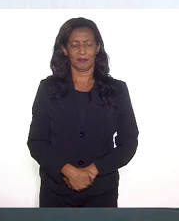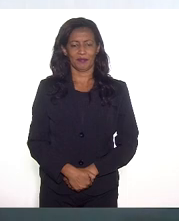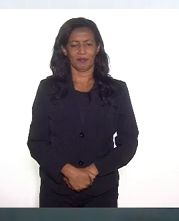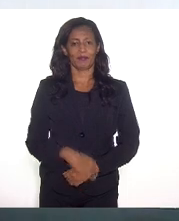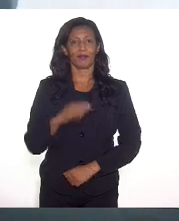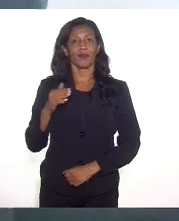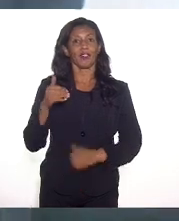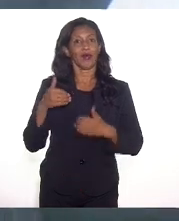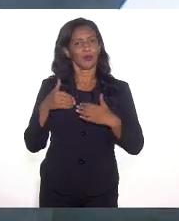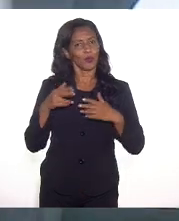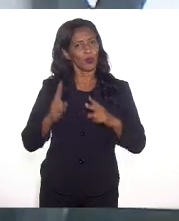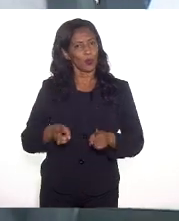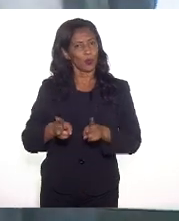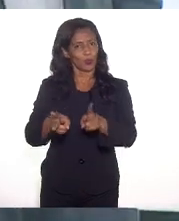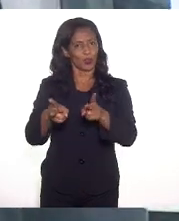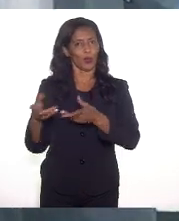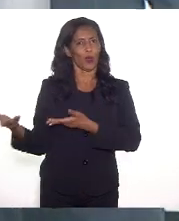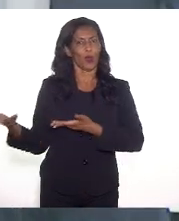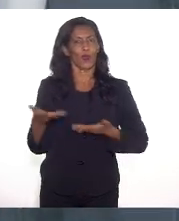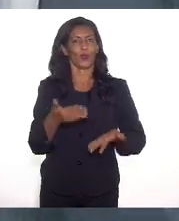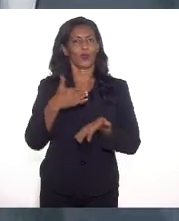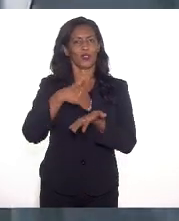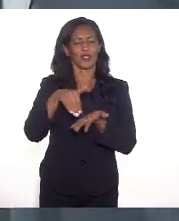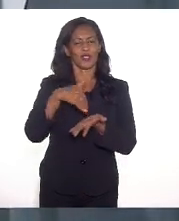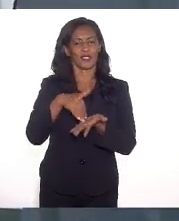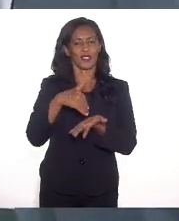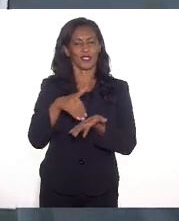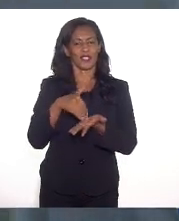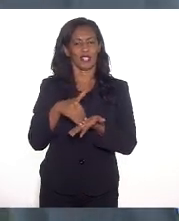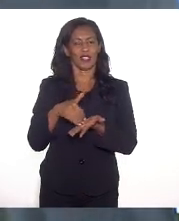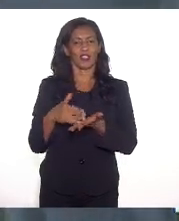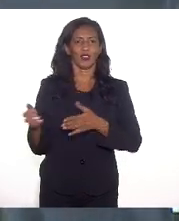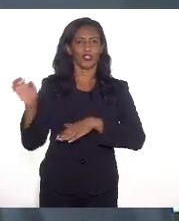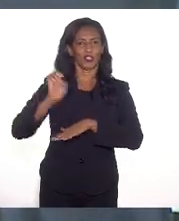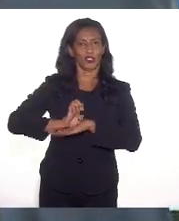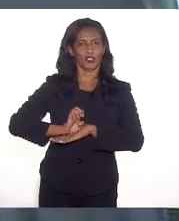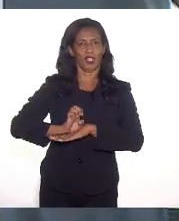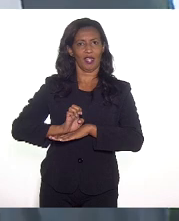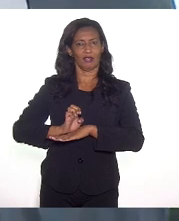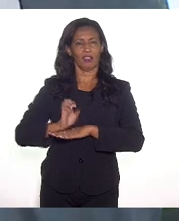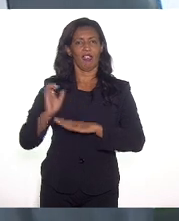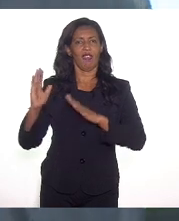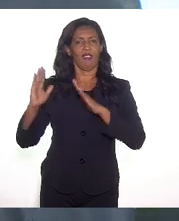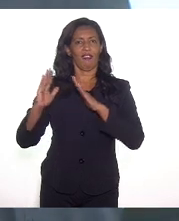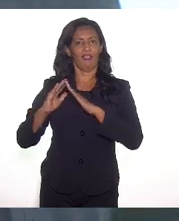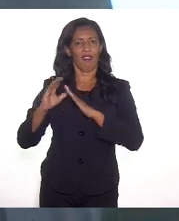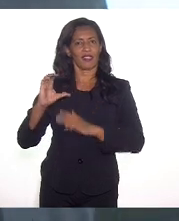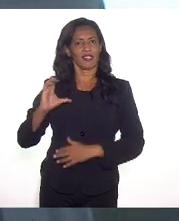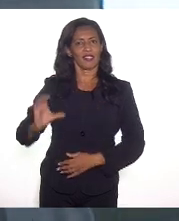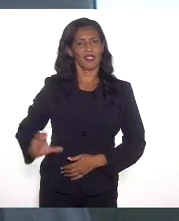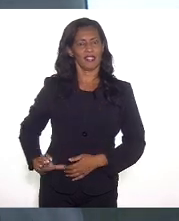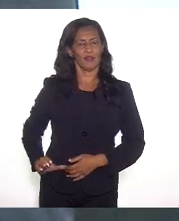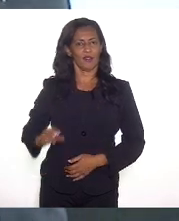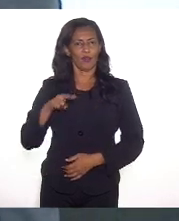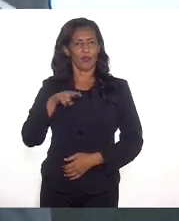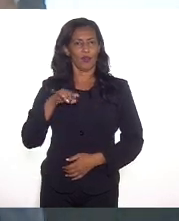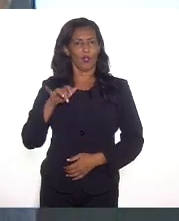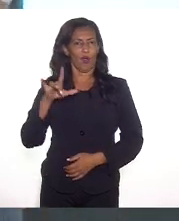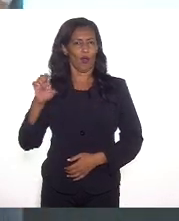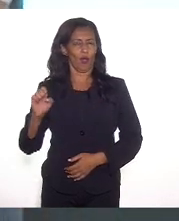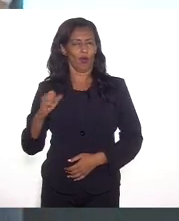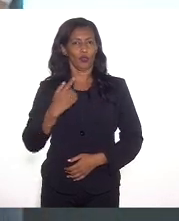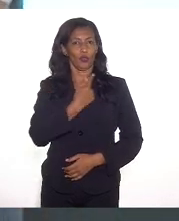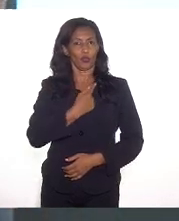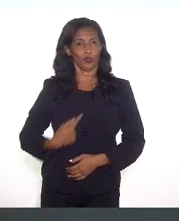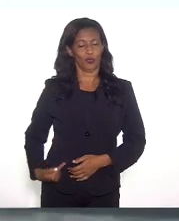Dando prosseguimento, convidamos os secretários de Estado da Casa Civil, Nicola Mitione, de Governo,